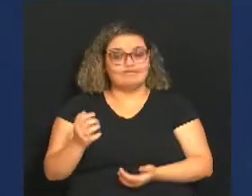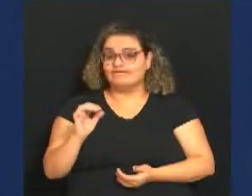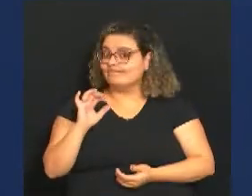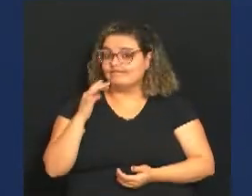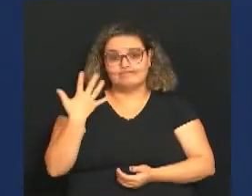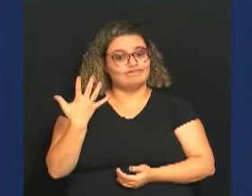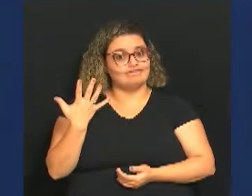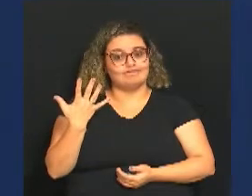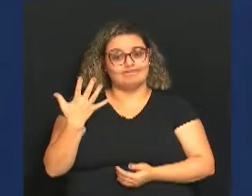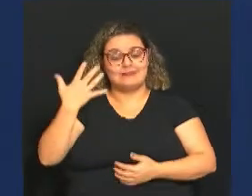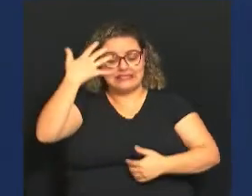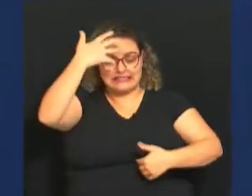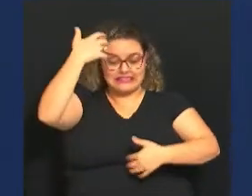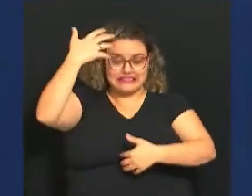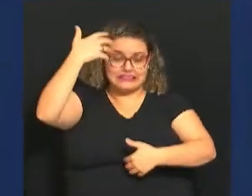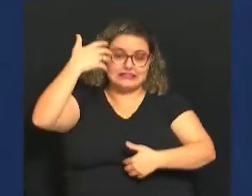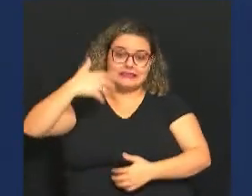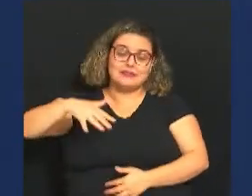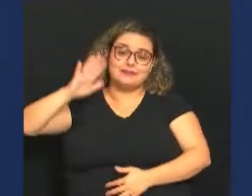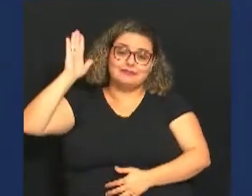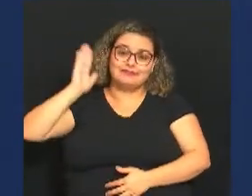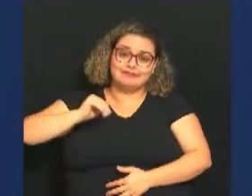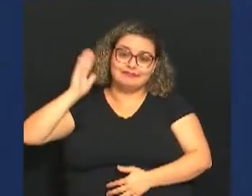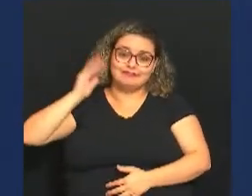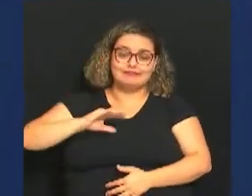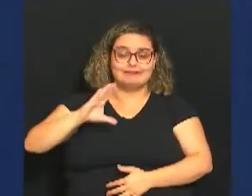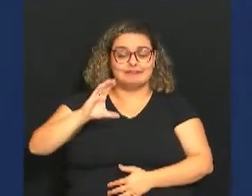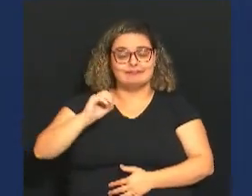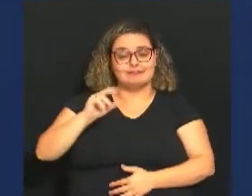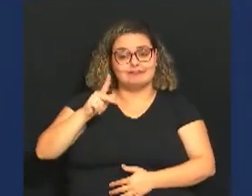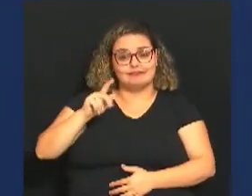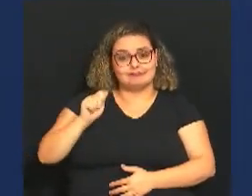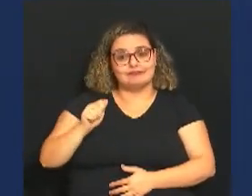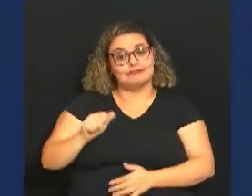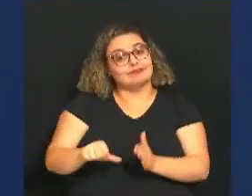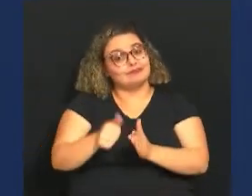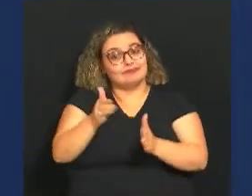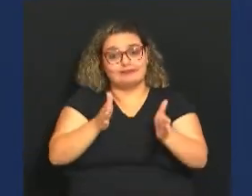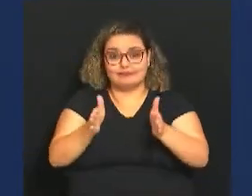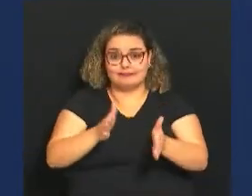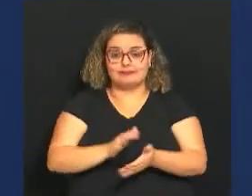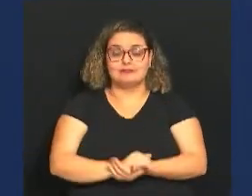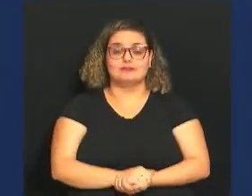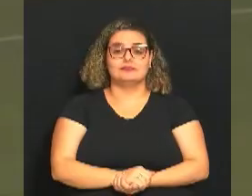A Macaca se despediu da Copa do Brasil na primeira fase.